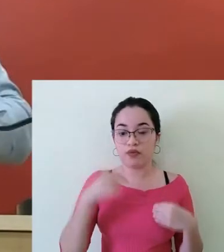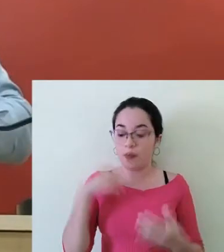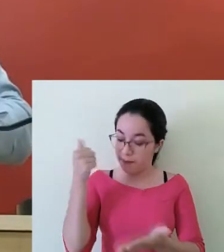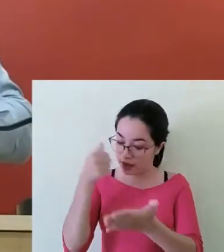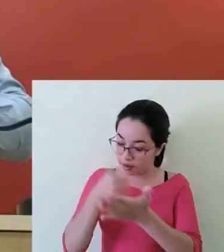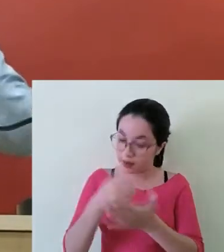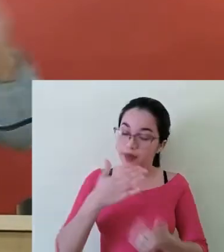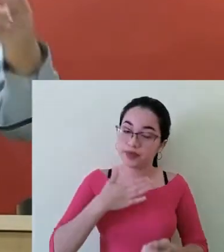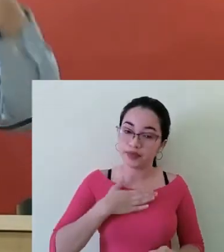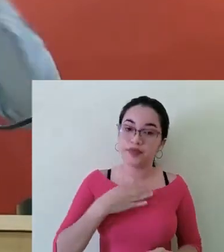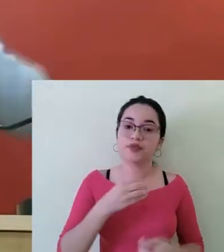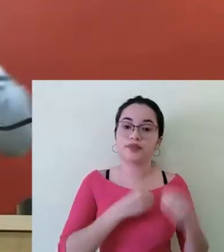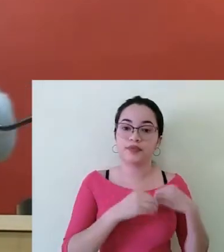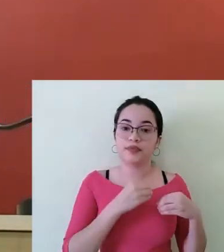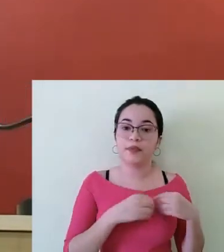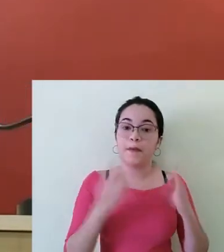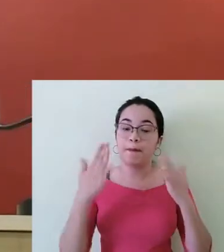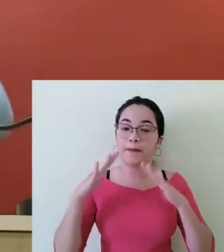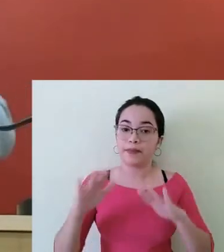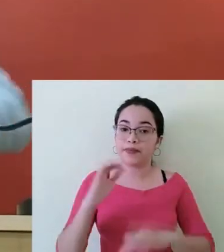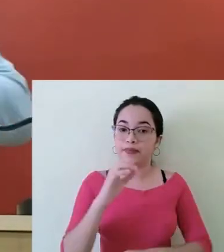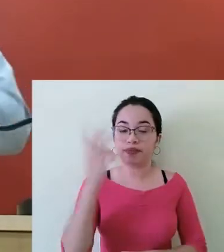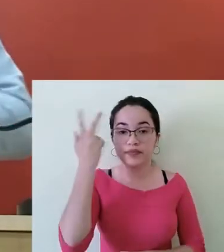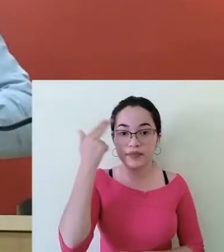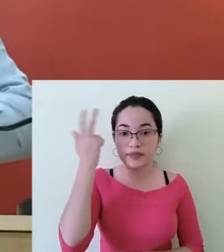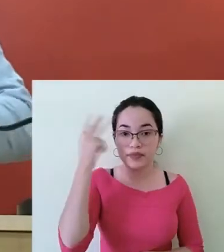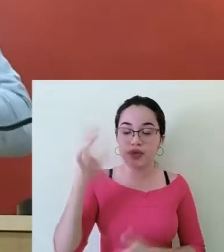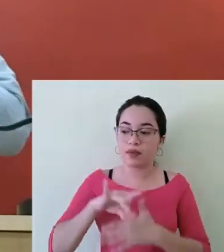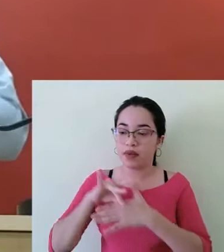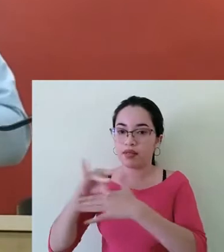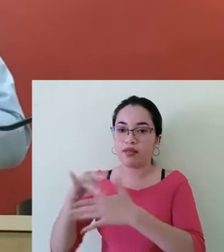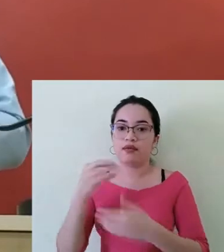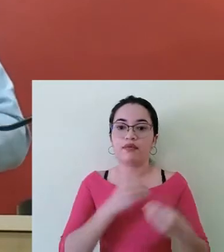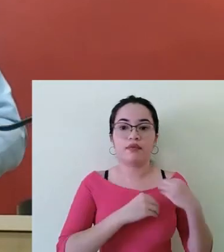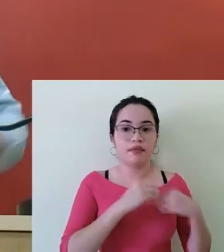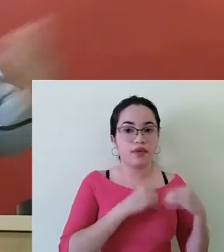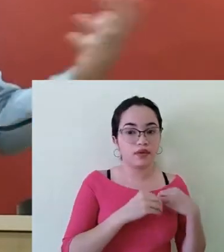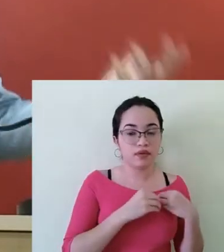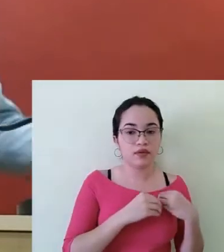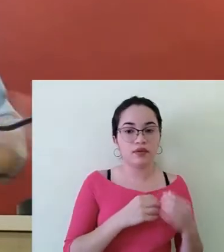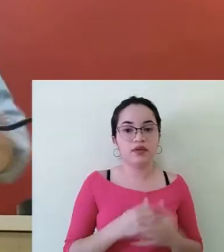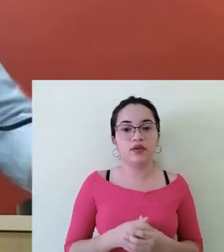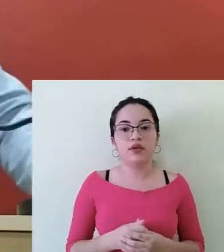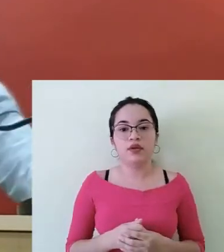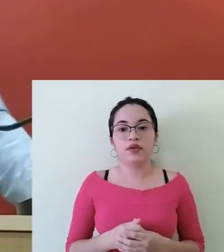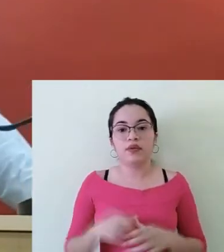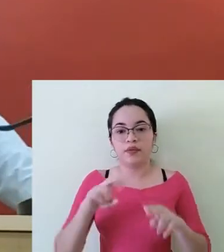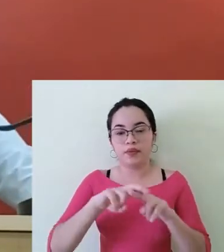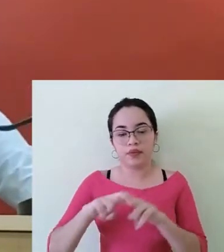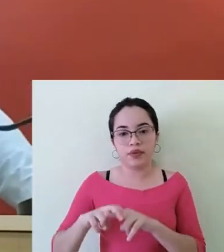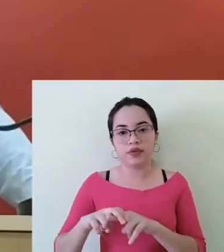pelos meus pecados, mas essa natureza que me leva a transgredir, que me leva a pecar, foi